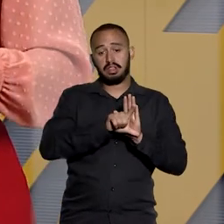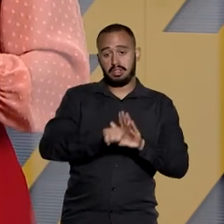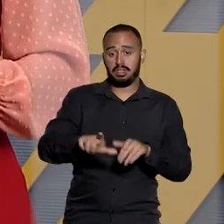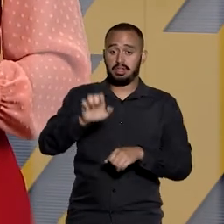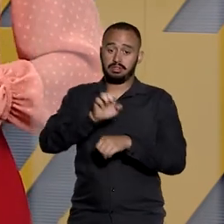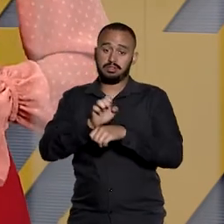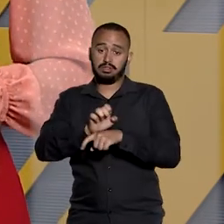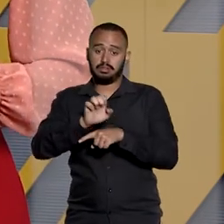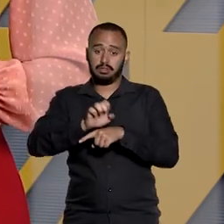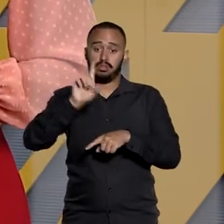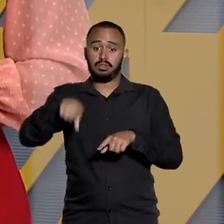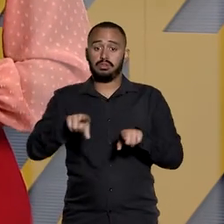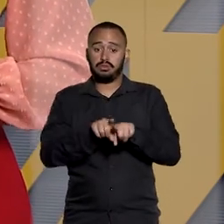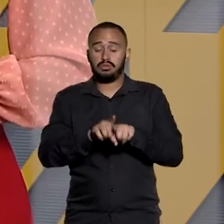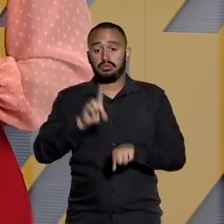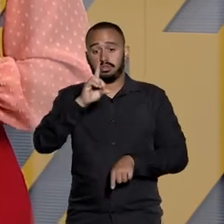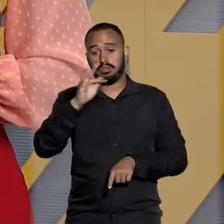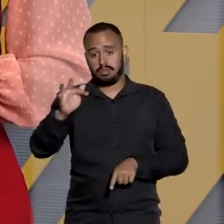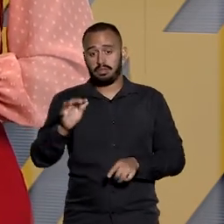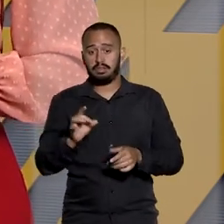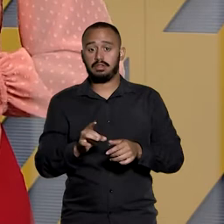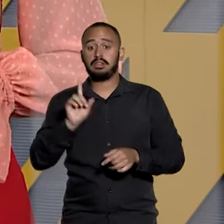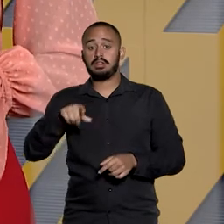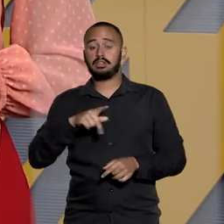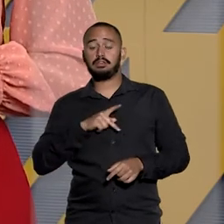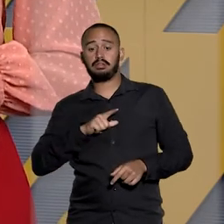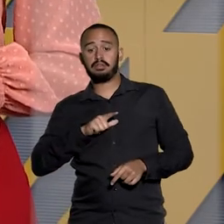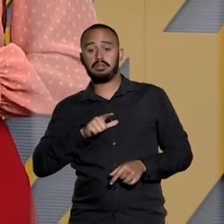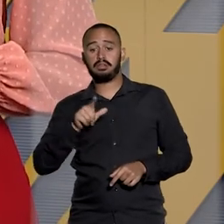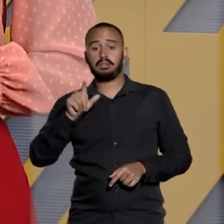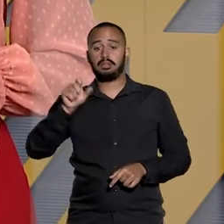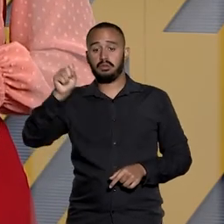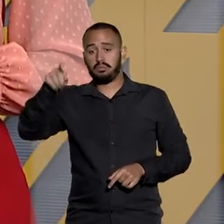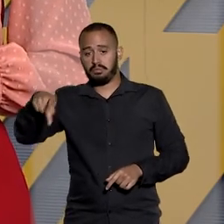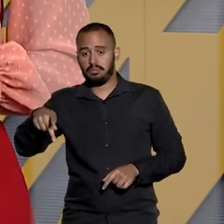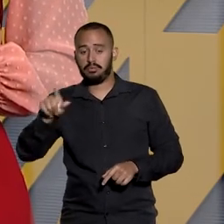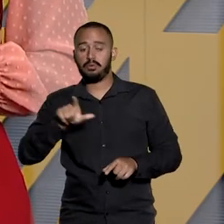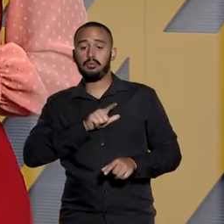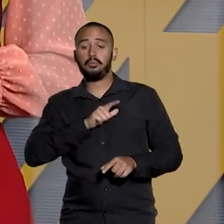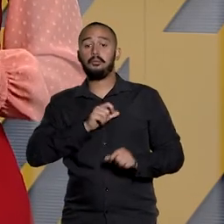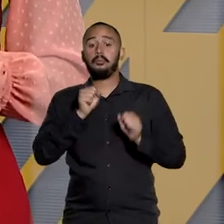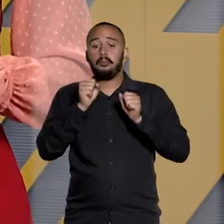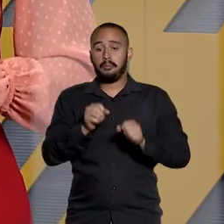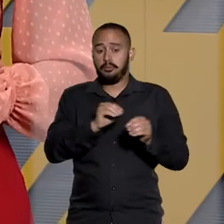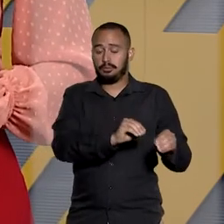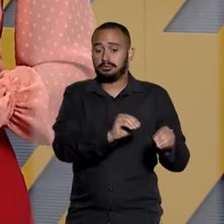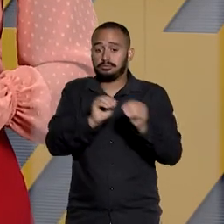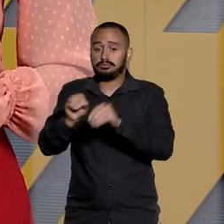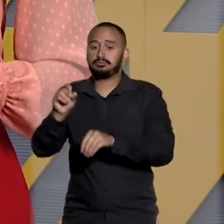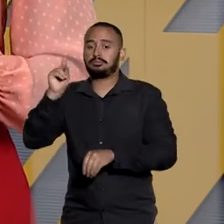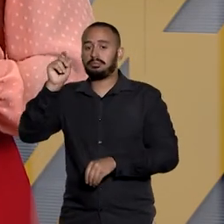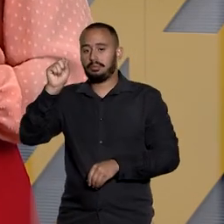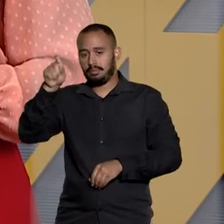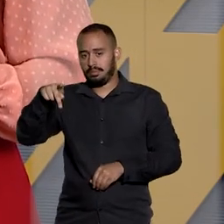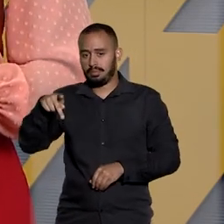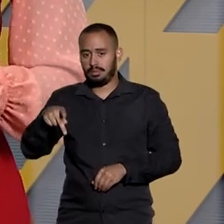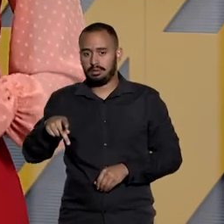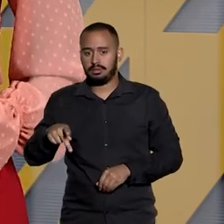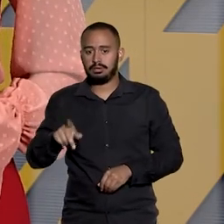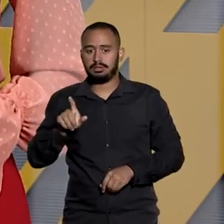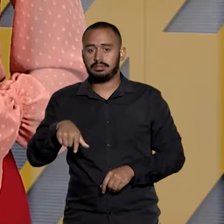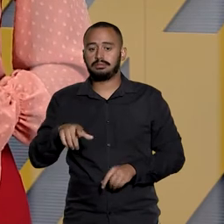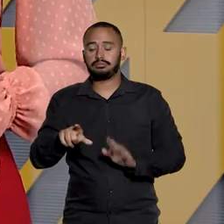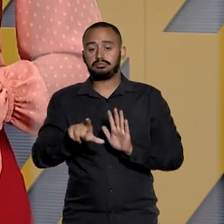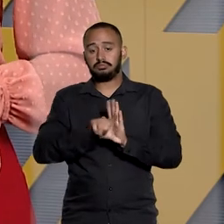e distritais sobre previdência social, crianças e adolescentes também estão sob a jurisdição de norma específica,